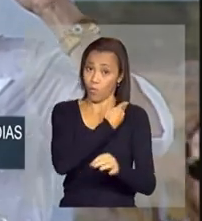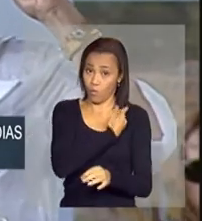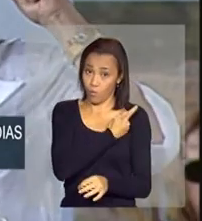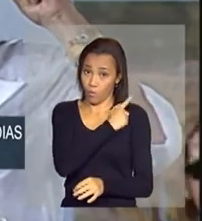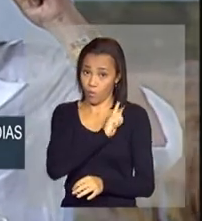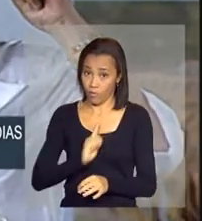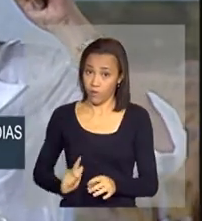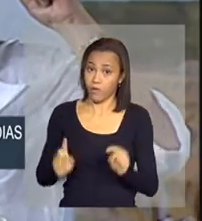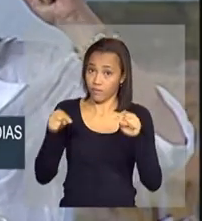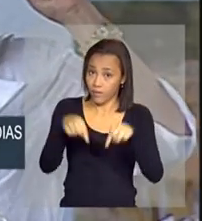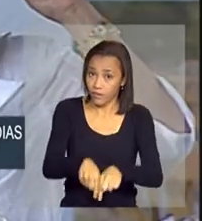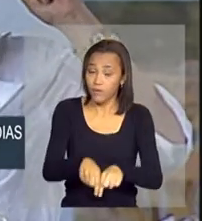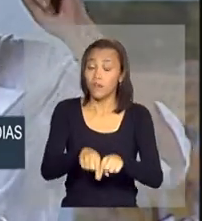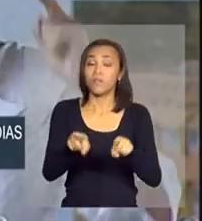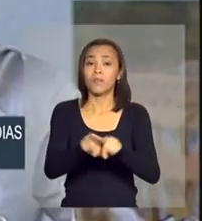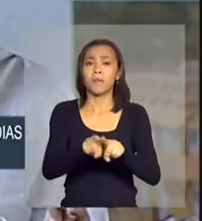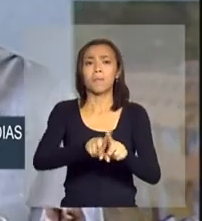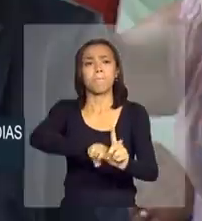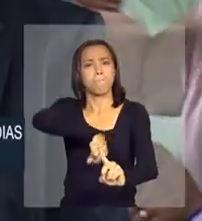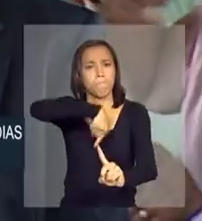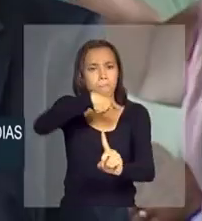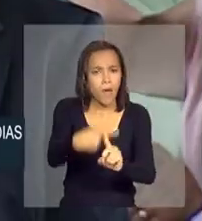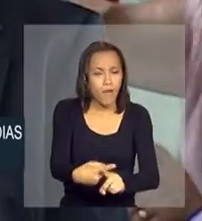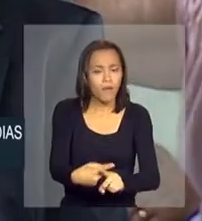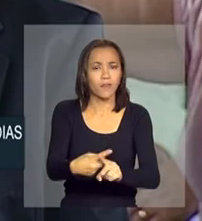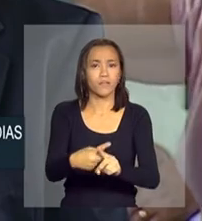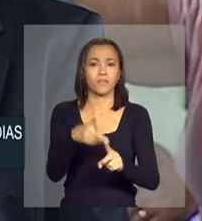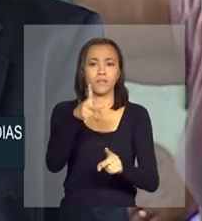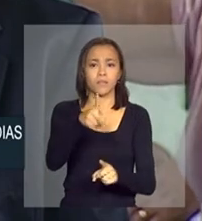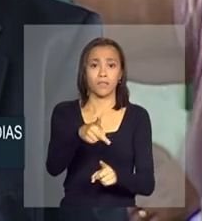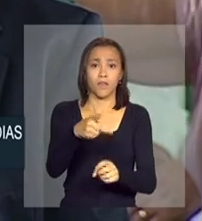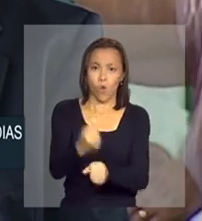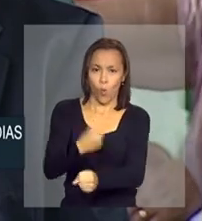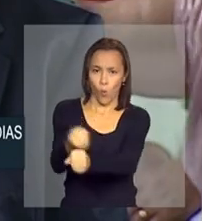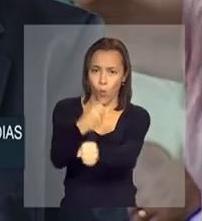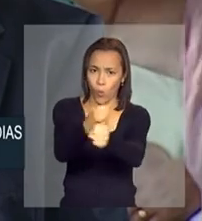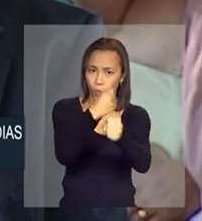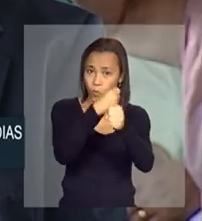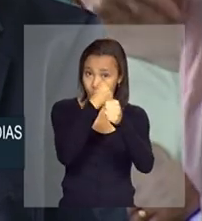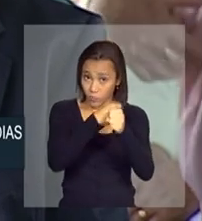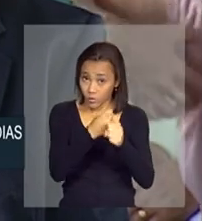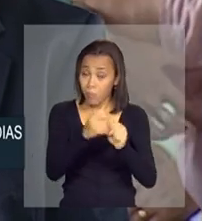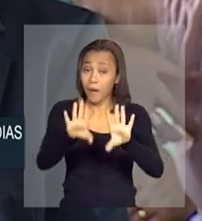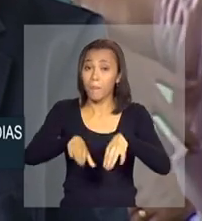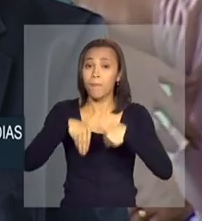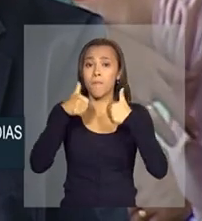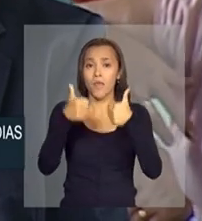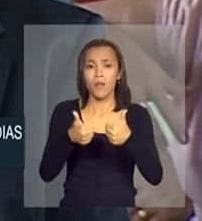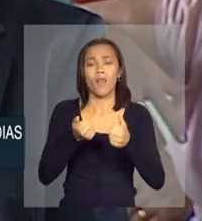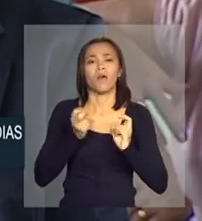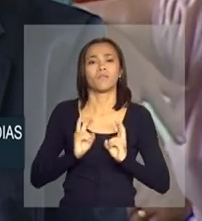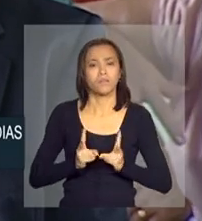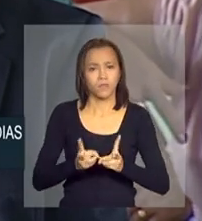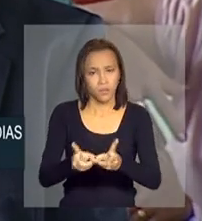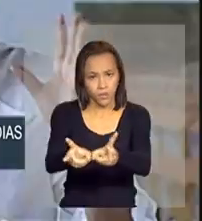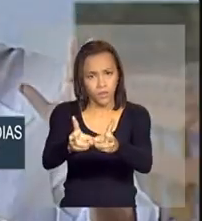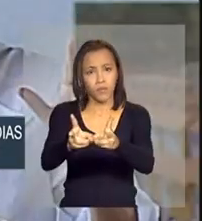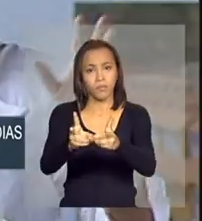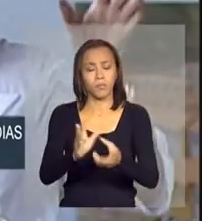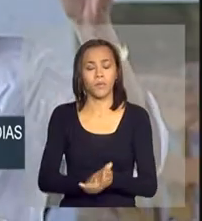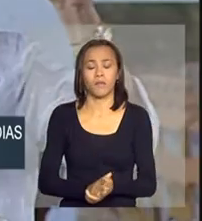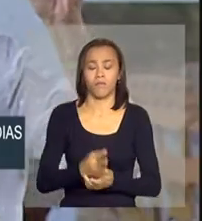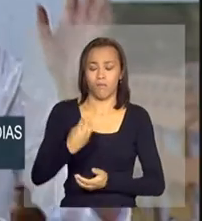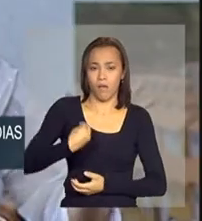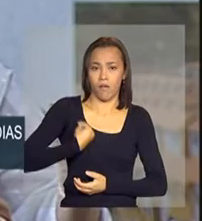nós queremos produzir mais obras para melhorar cada vez mais a